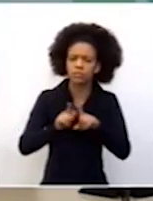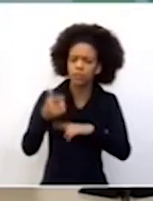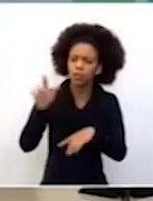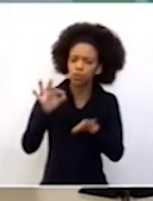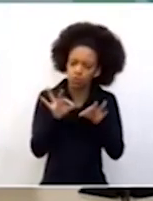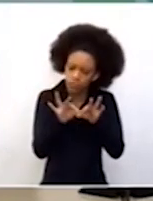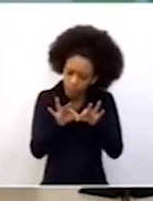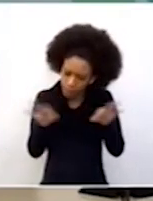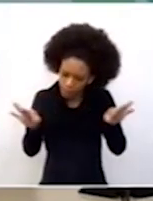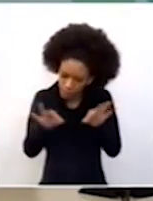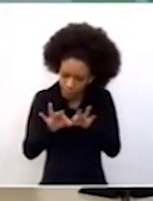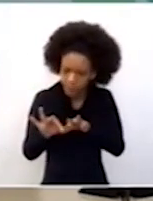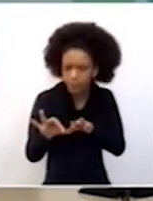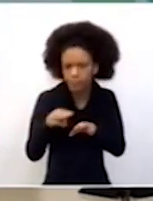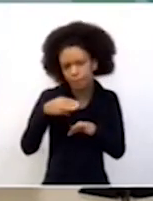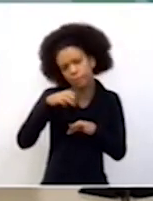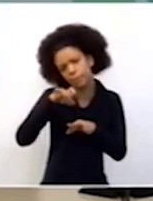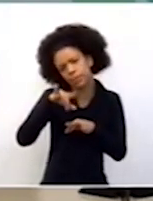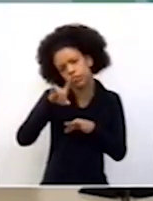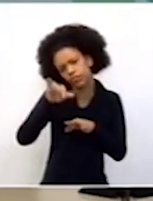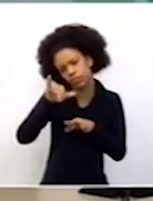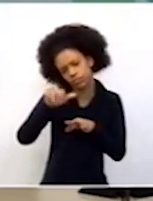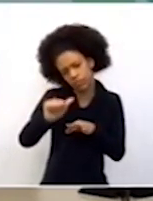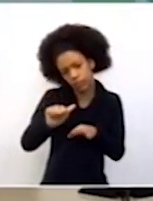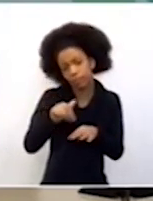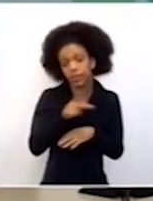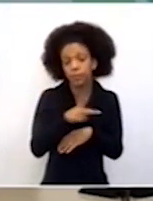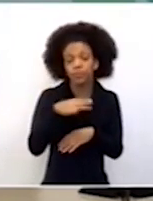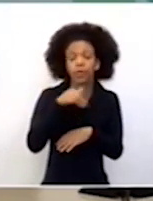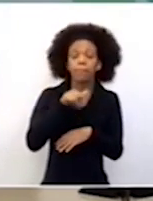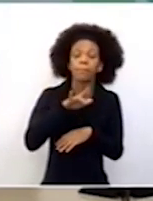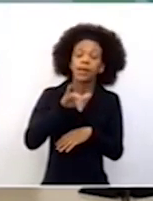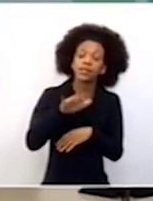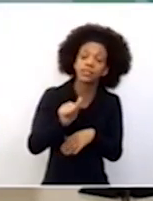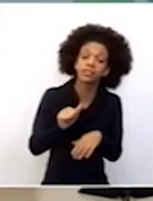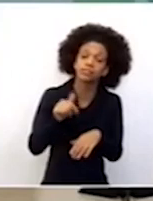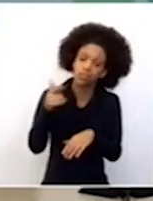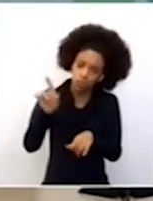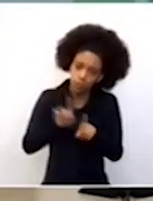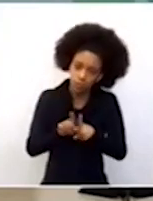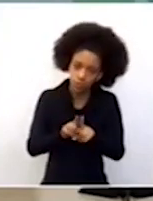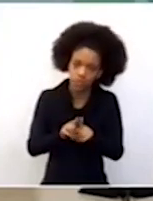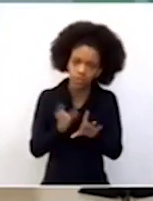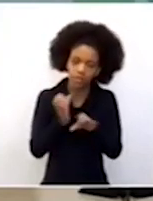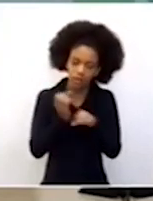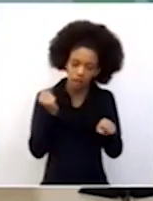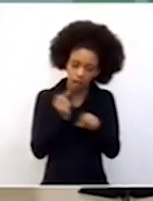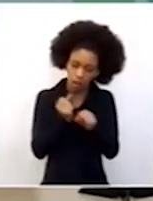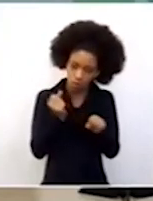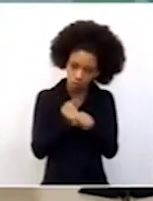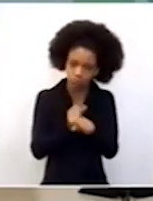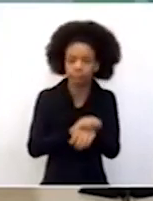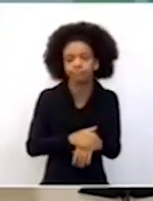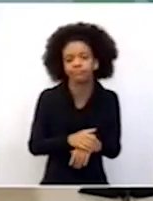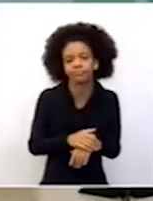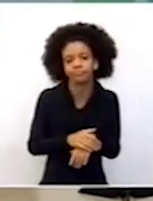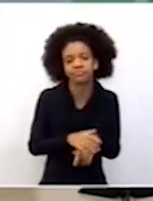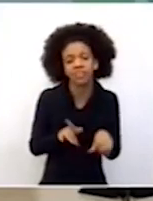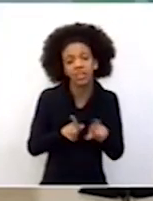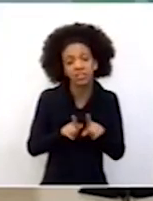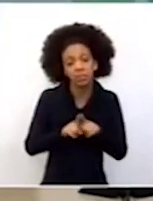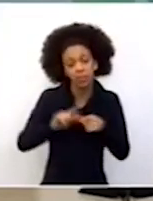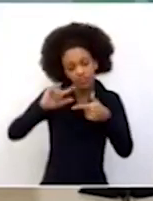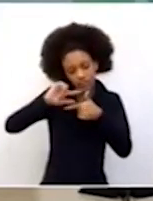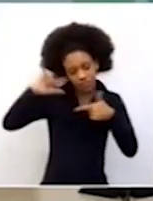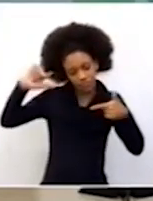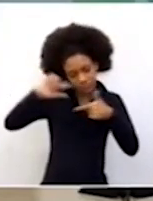medidas. Professora Maria e outros professores também citaram o cálculo. Protereza, figuras